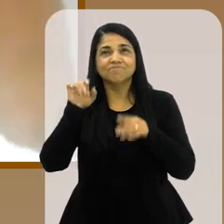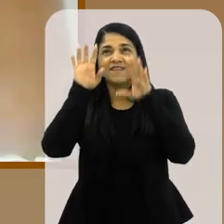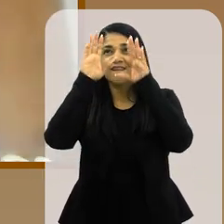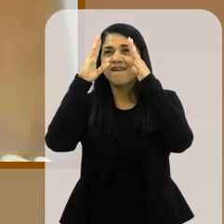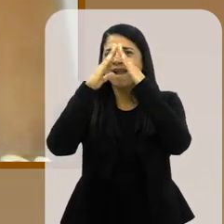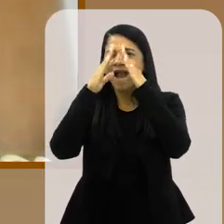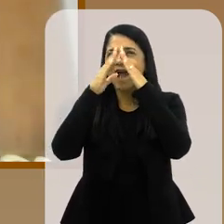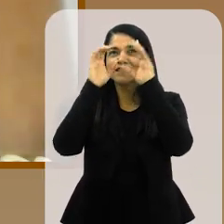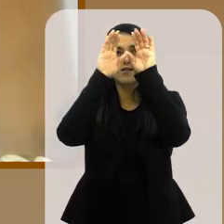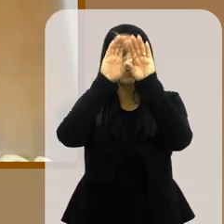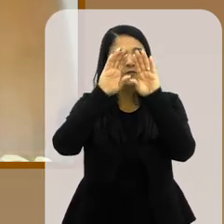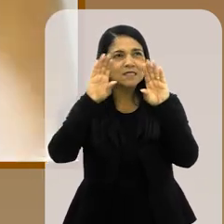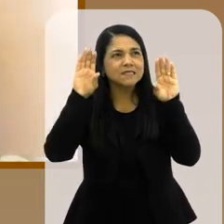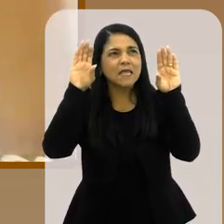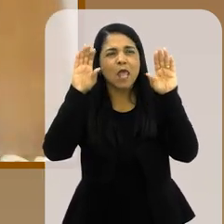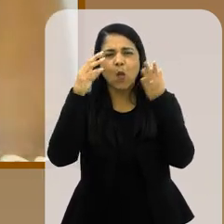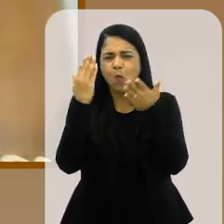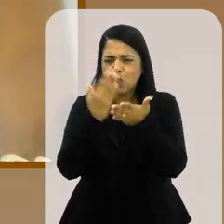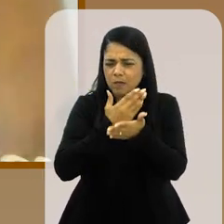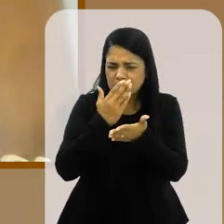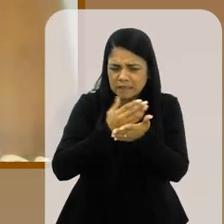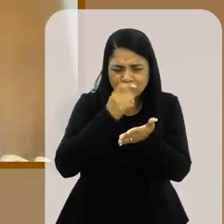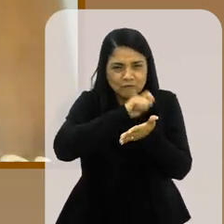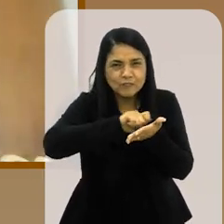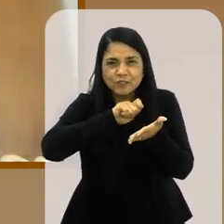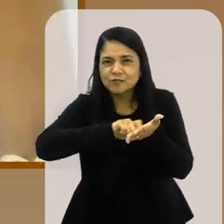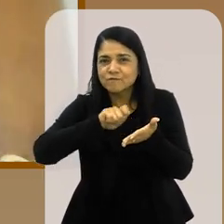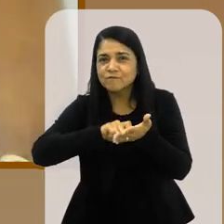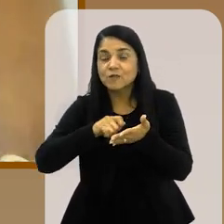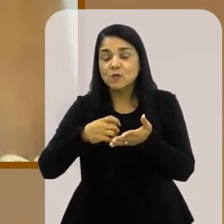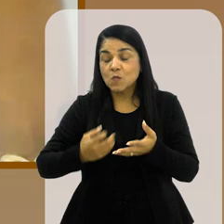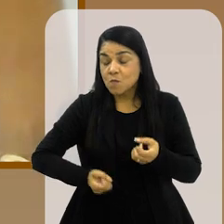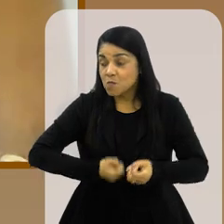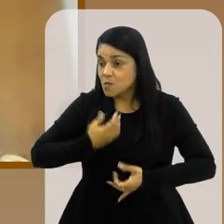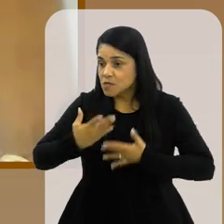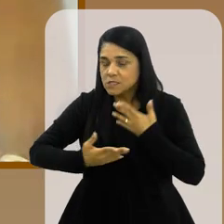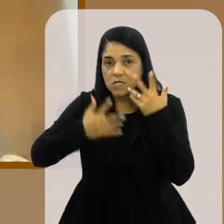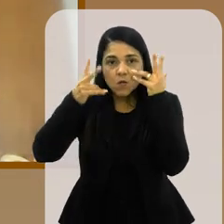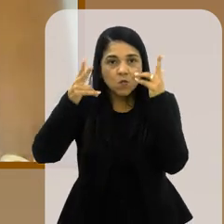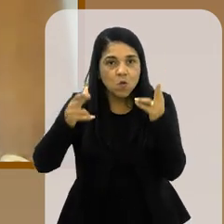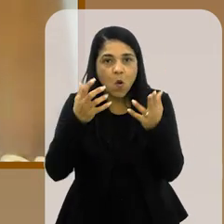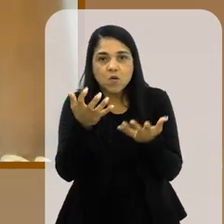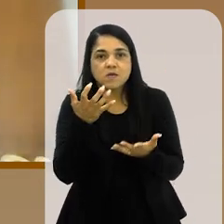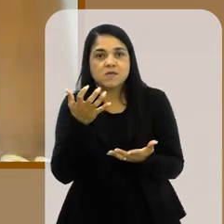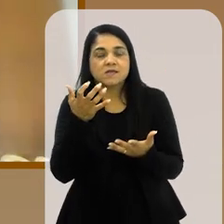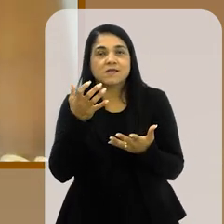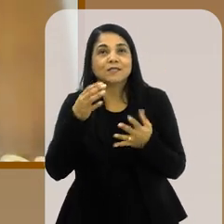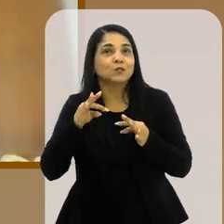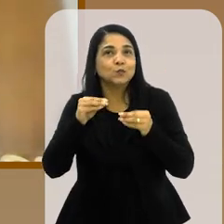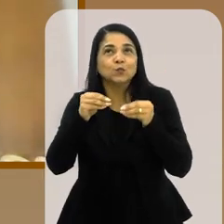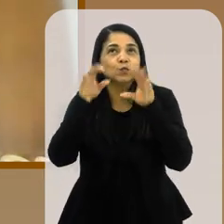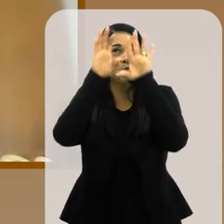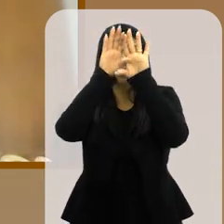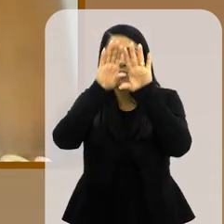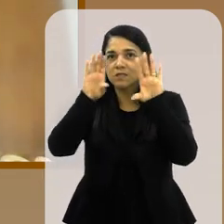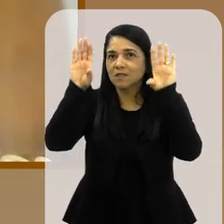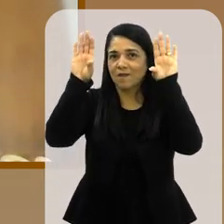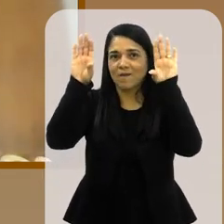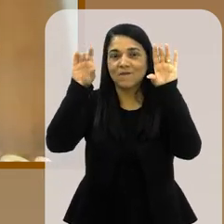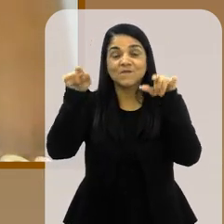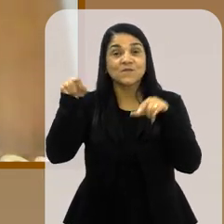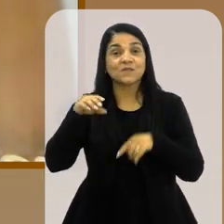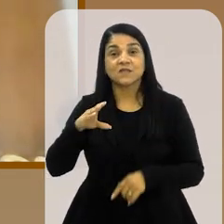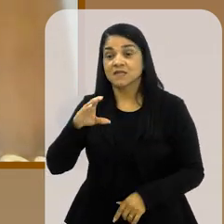ia tudo para o céu, e eu queria fazer uma poesia assim, que tudo fosse para o céu. Cecília